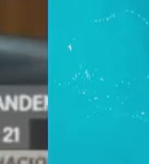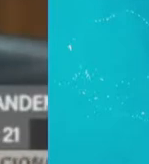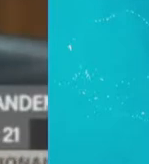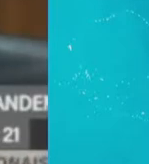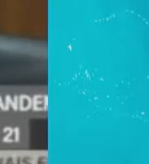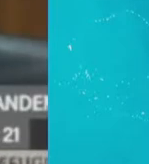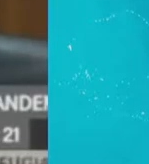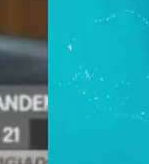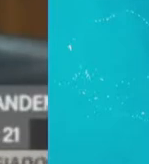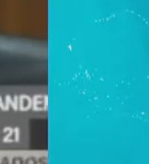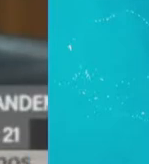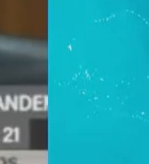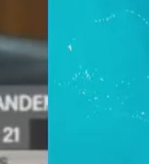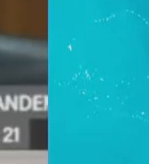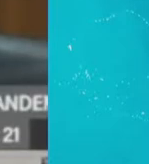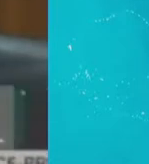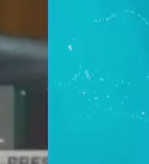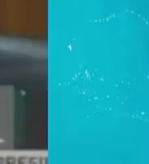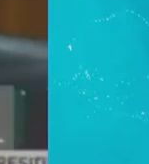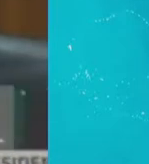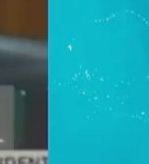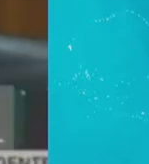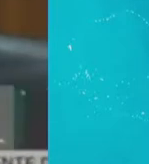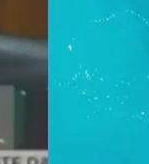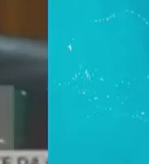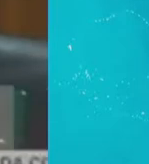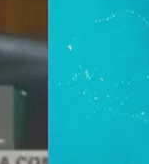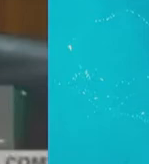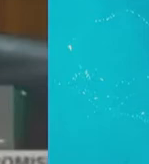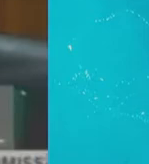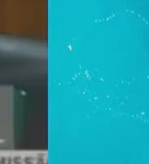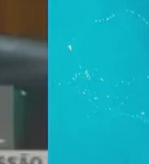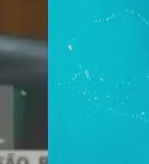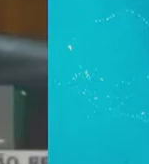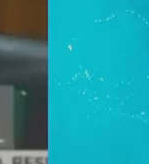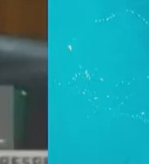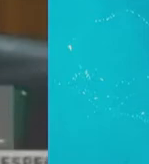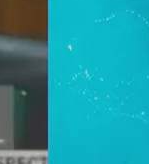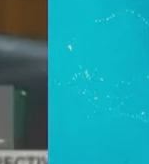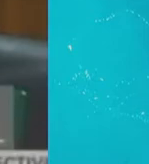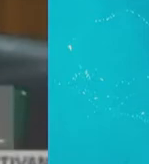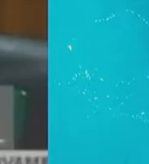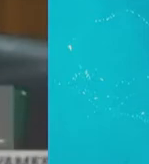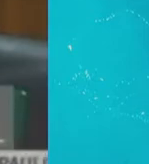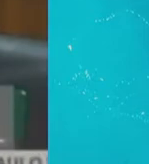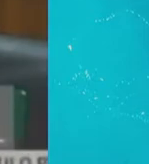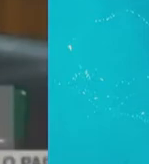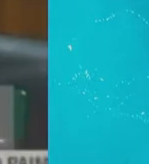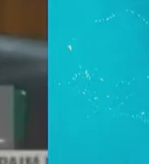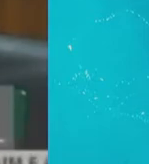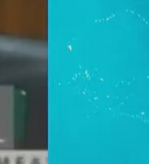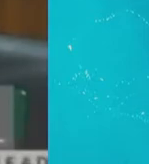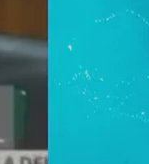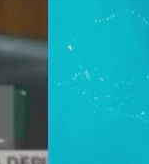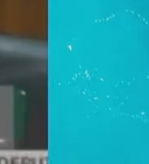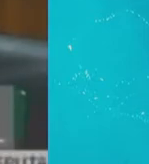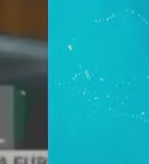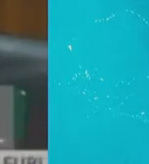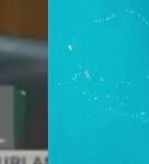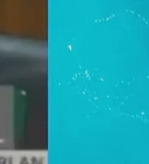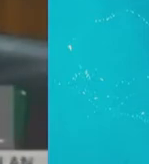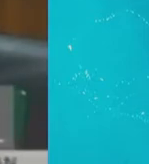nós sabemos. Então, eu lamento tudo isso que a gente está passando. Felizmente, o Brasil, o governo federal, não